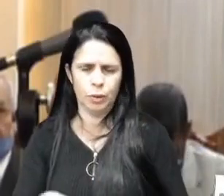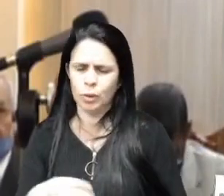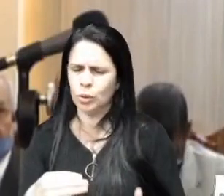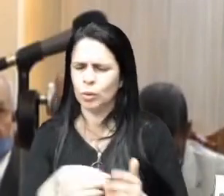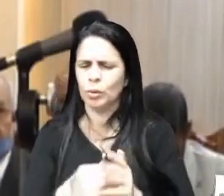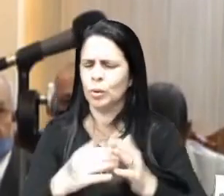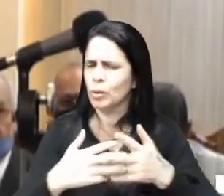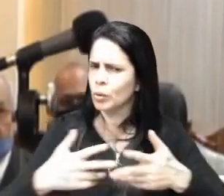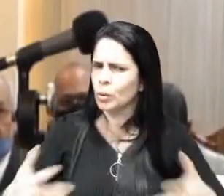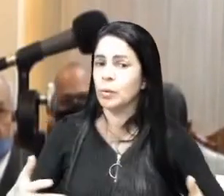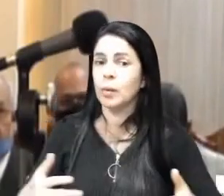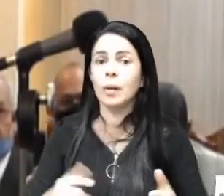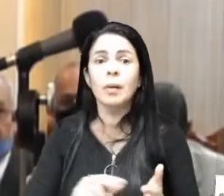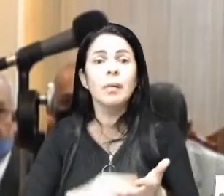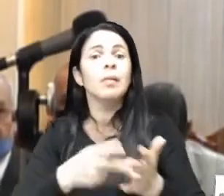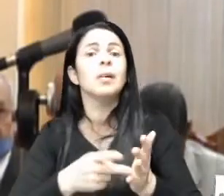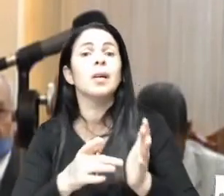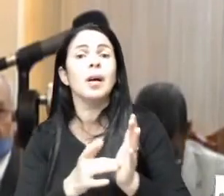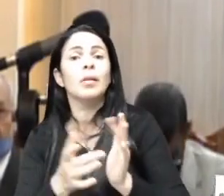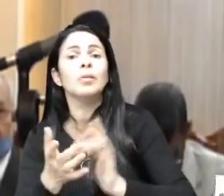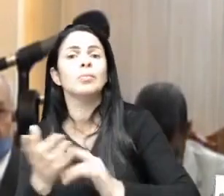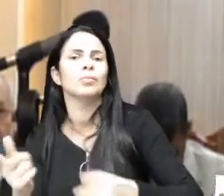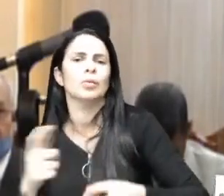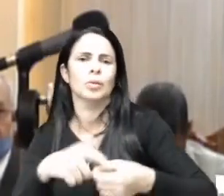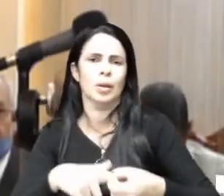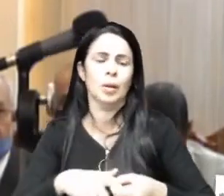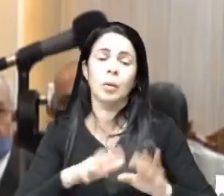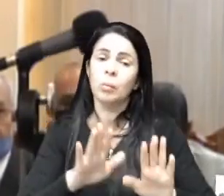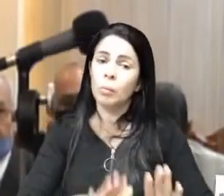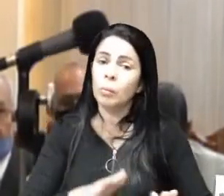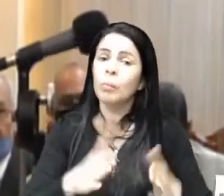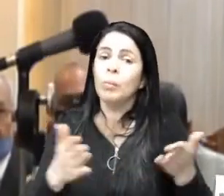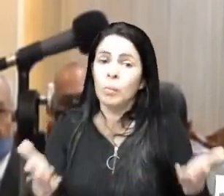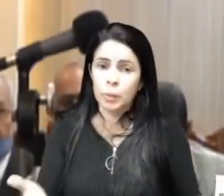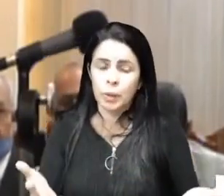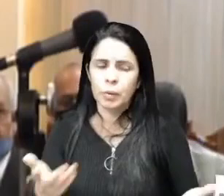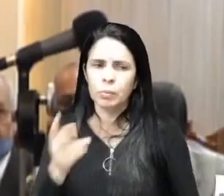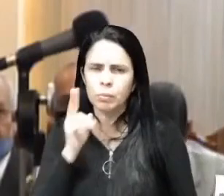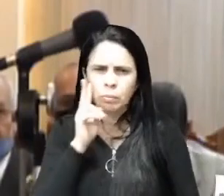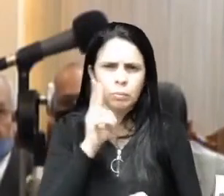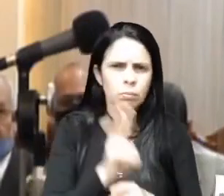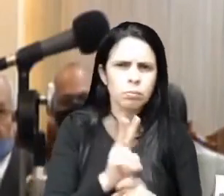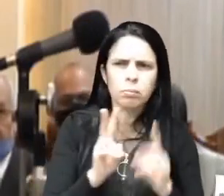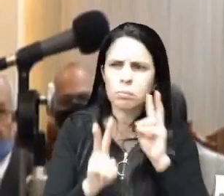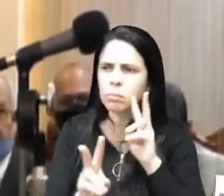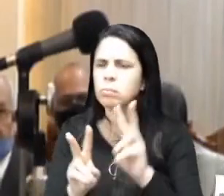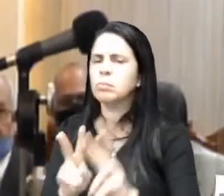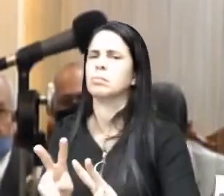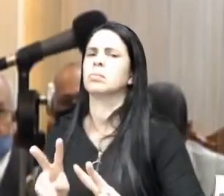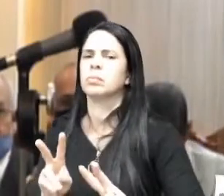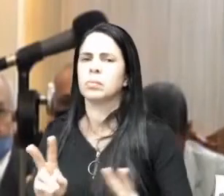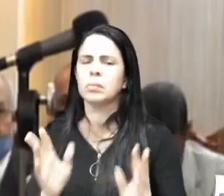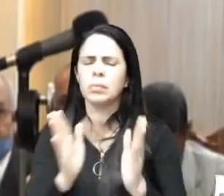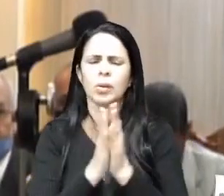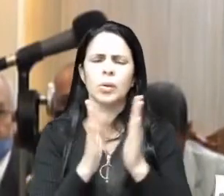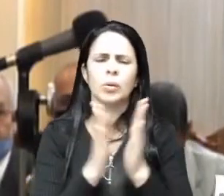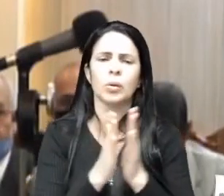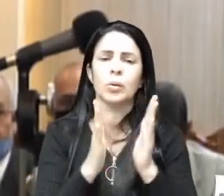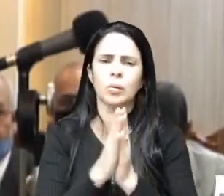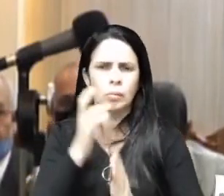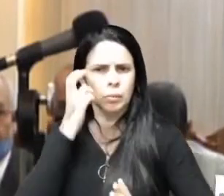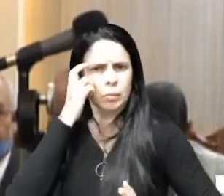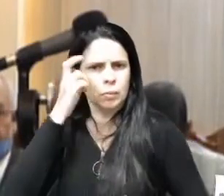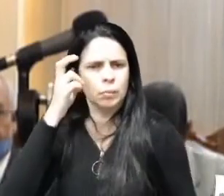Portanto, sede sóbrios e vigiai em oração. Meus amados,